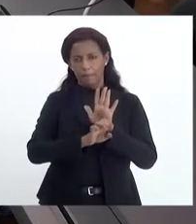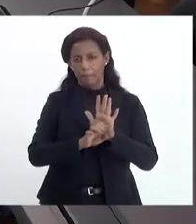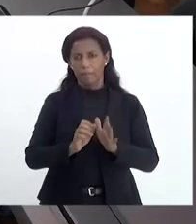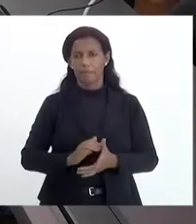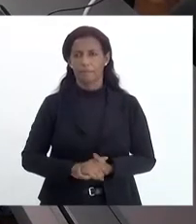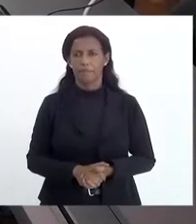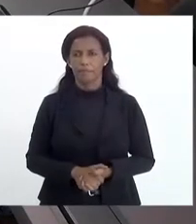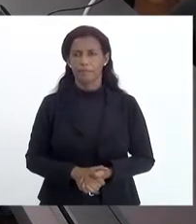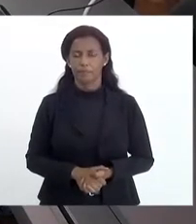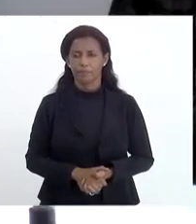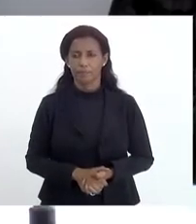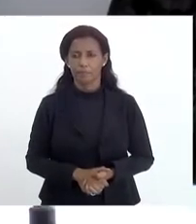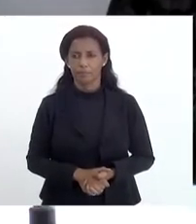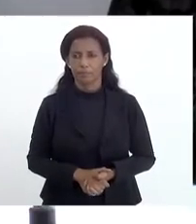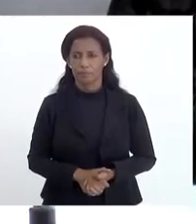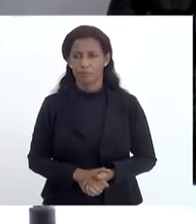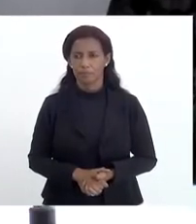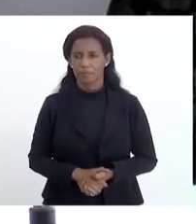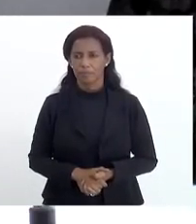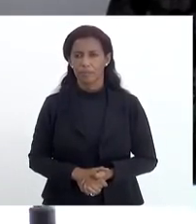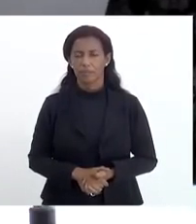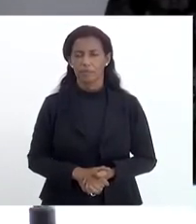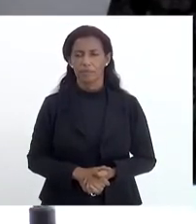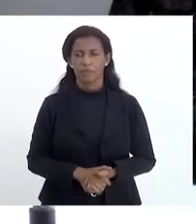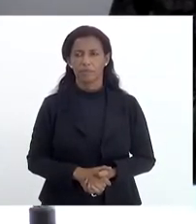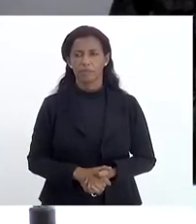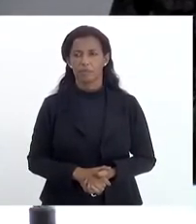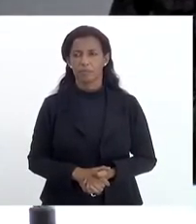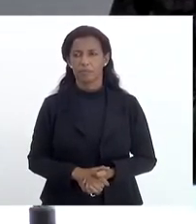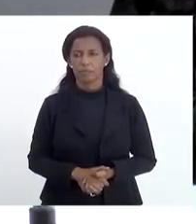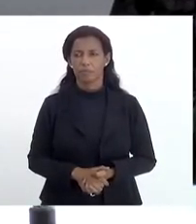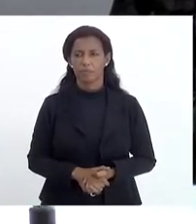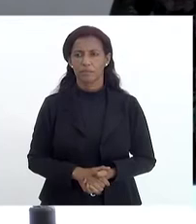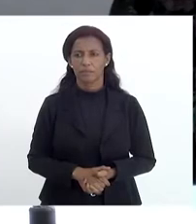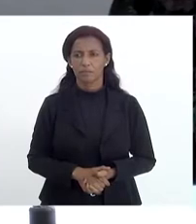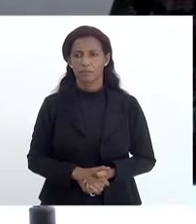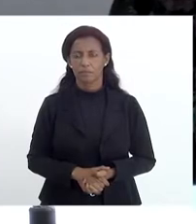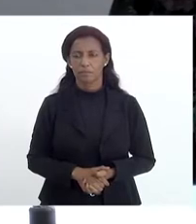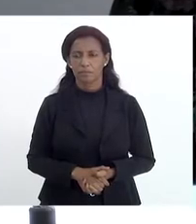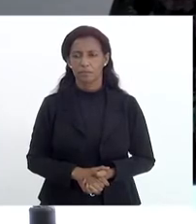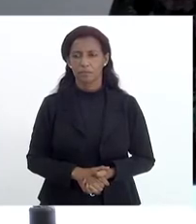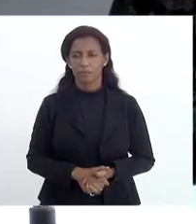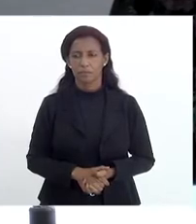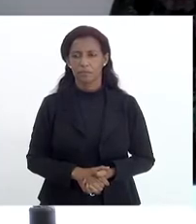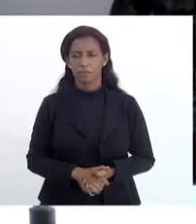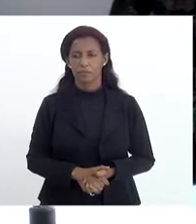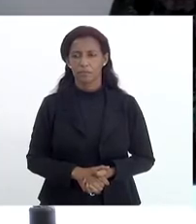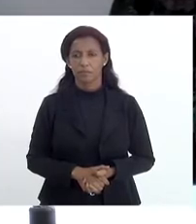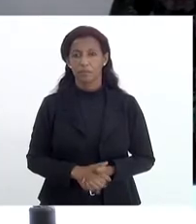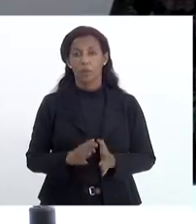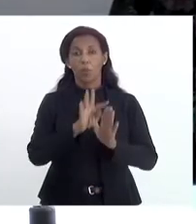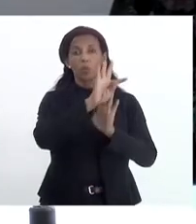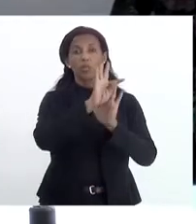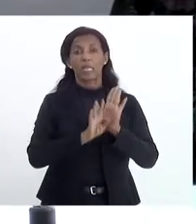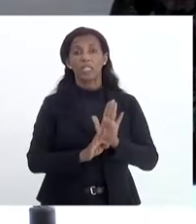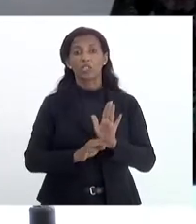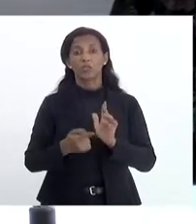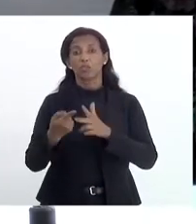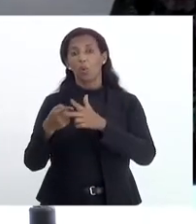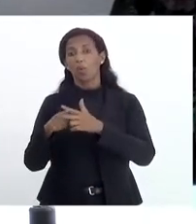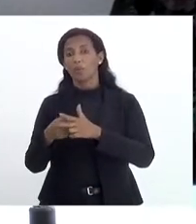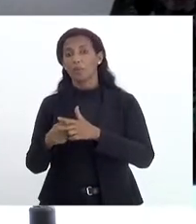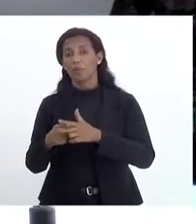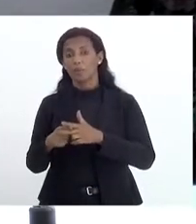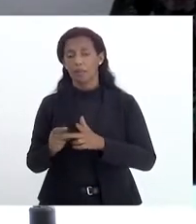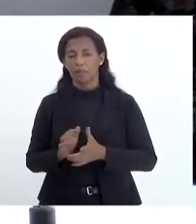que está aí no 30, está fotovoltaica. É só corrigir a emenda. Corrigir a redação. Ok.